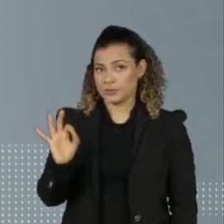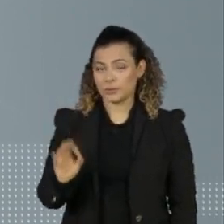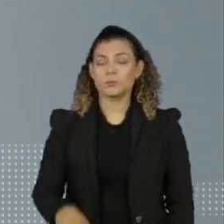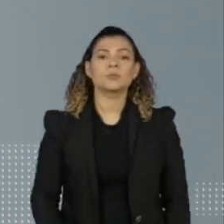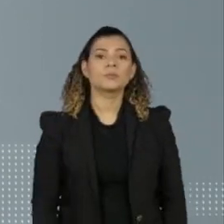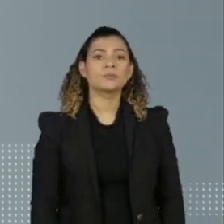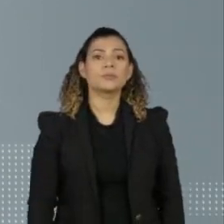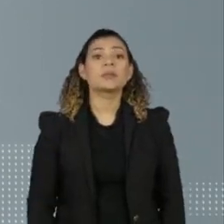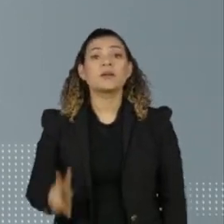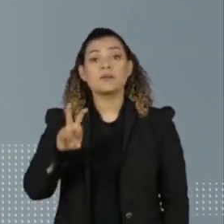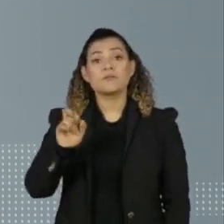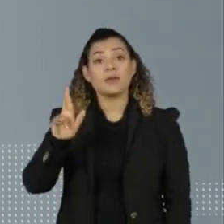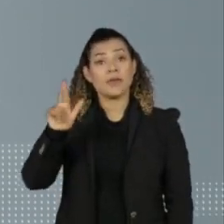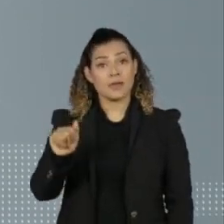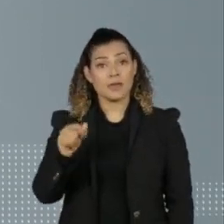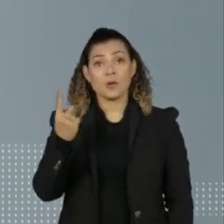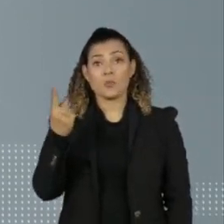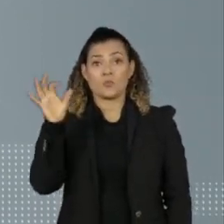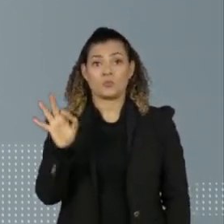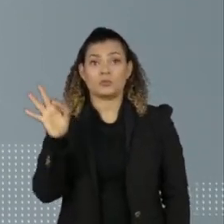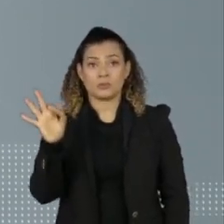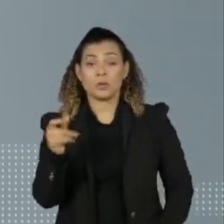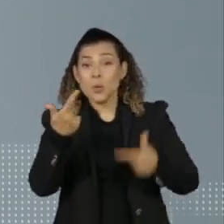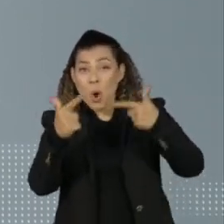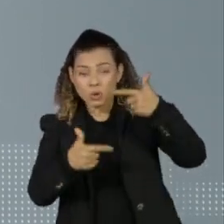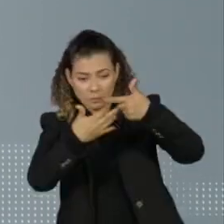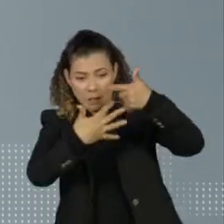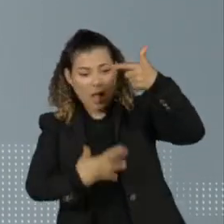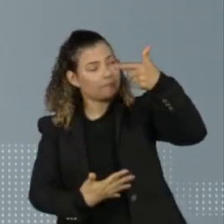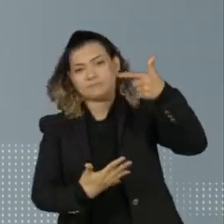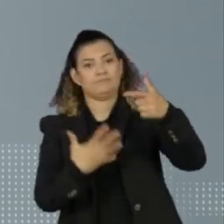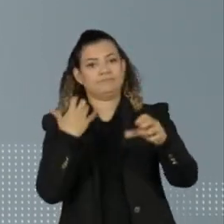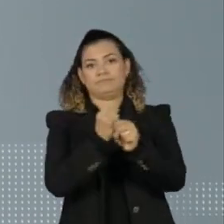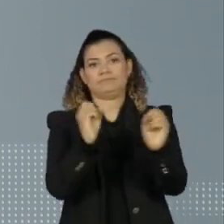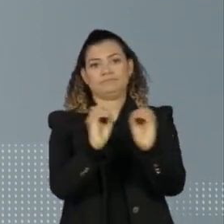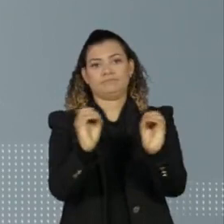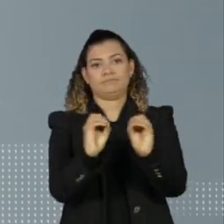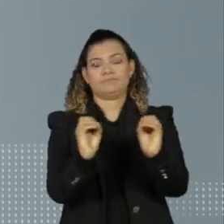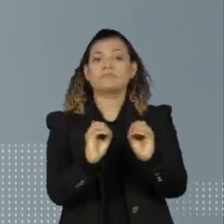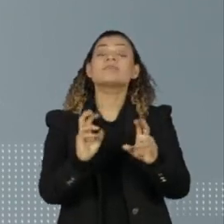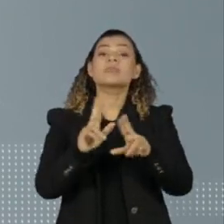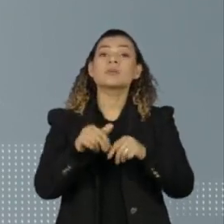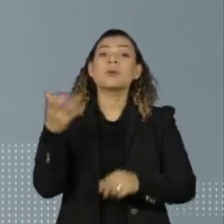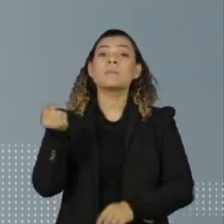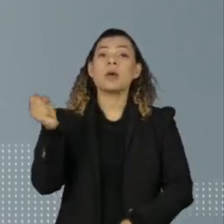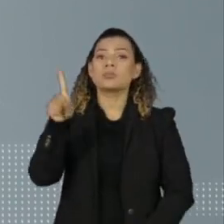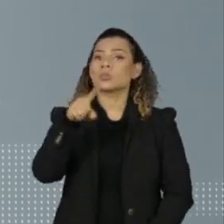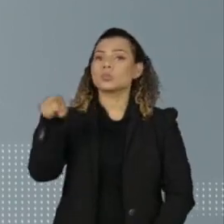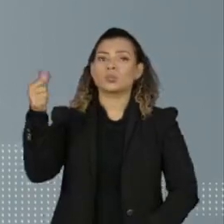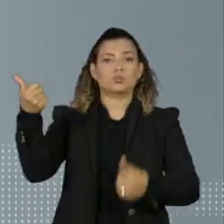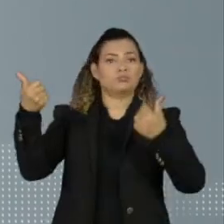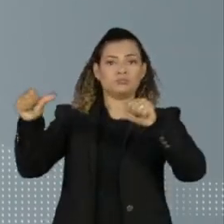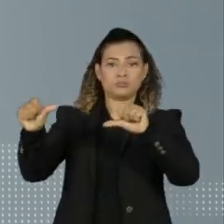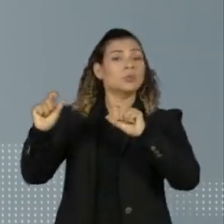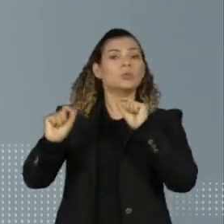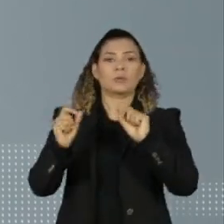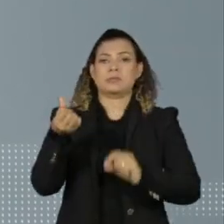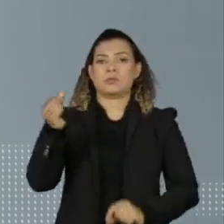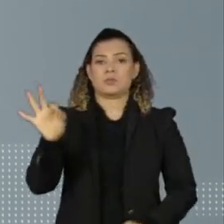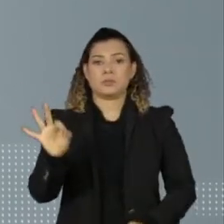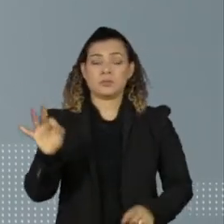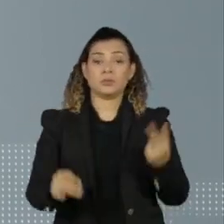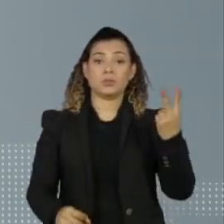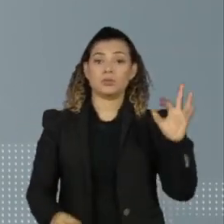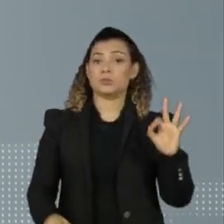dois Vera Lúcia do PSTU um por cento o restante não pontuou brancos ou nulos somam Seis por cento e dois por cento